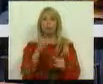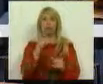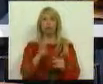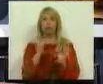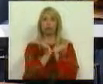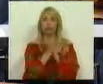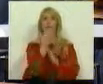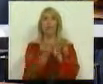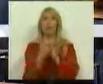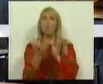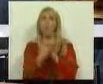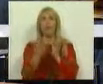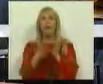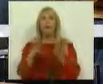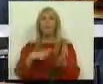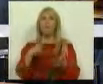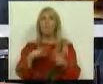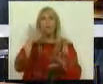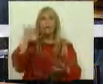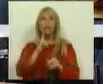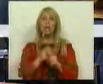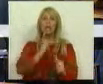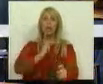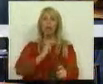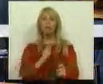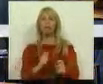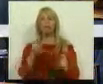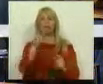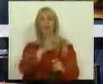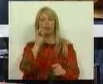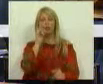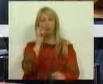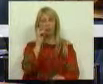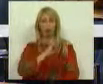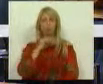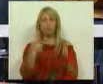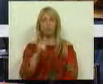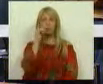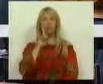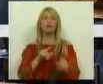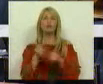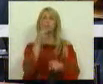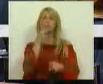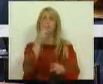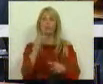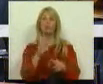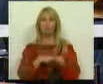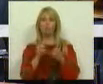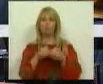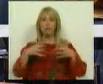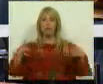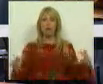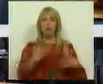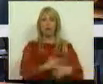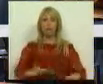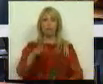Social. Sr. Presidente, Sras. E Srs. Deputados, ao contínuo agravamento do desemprego que atingiu já os 14%